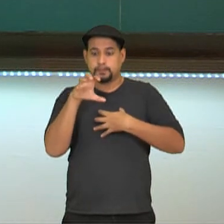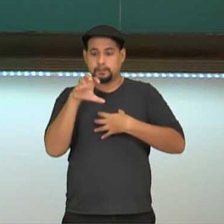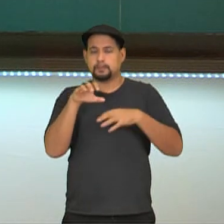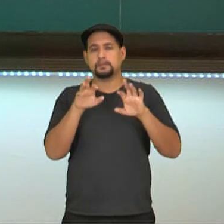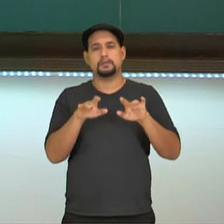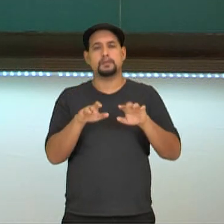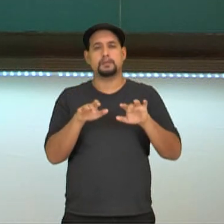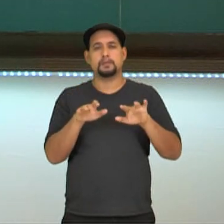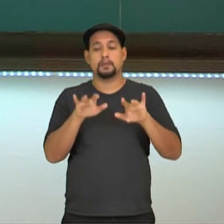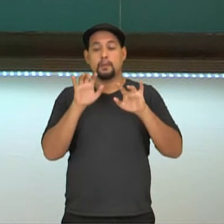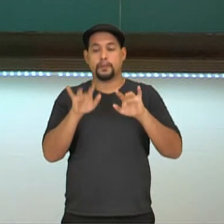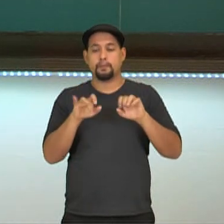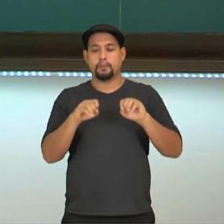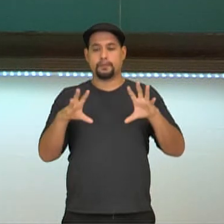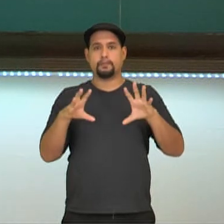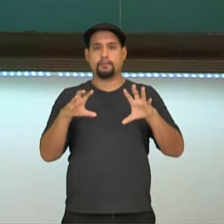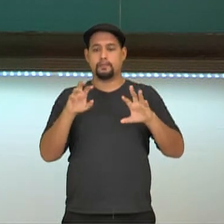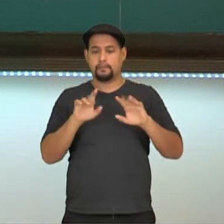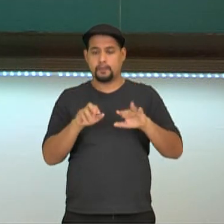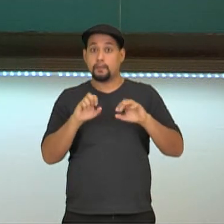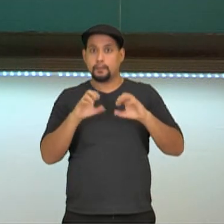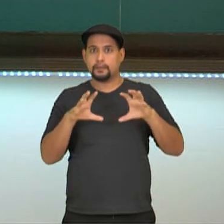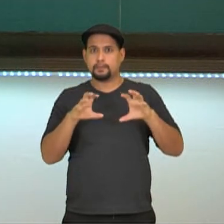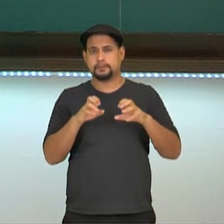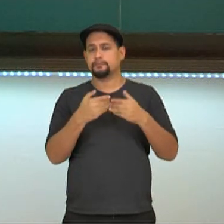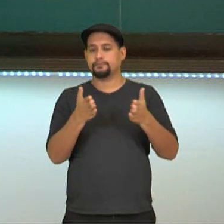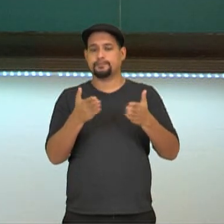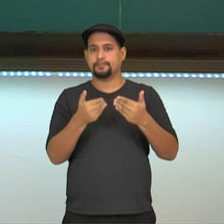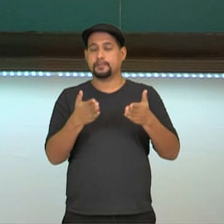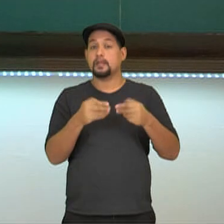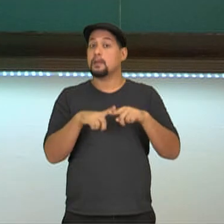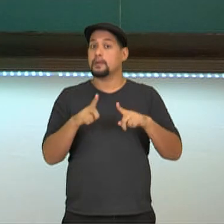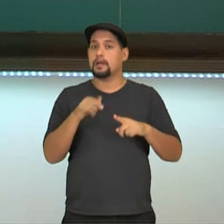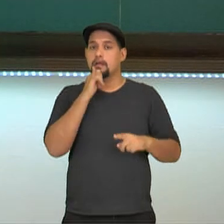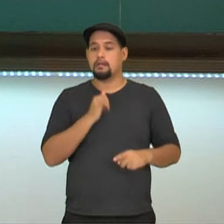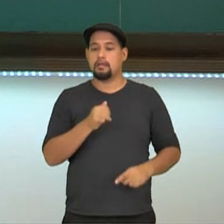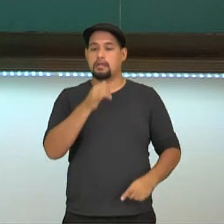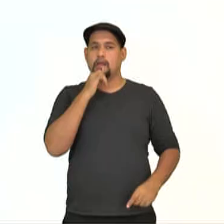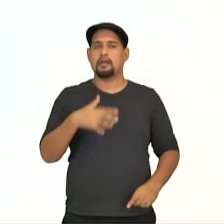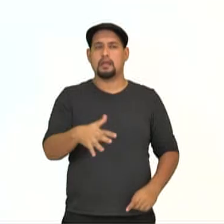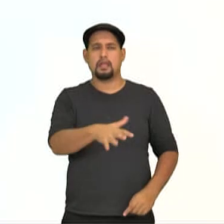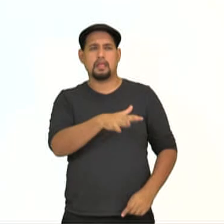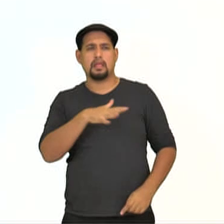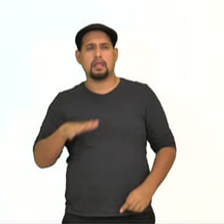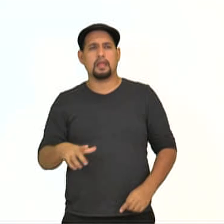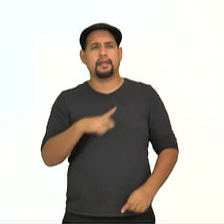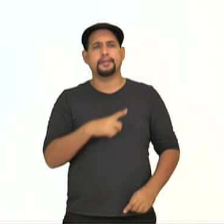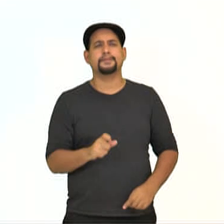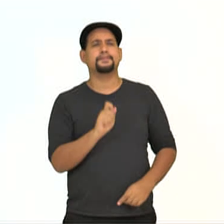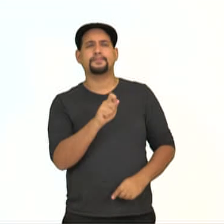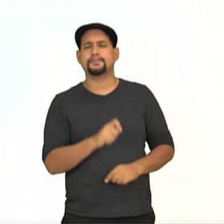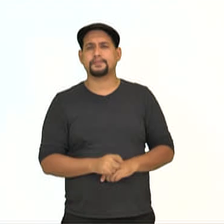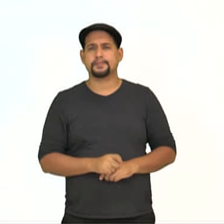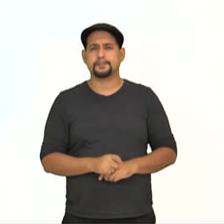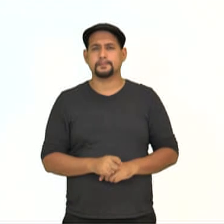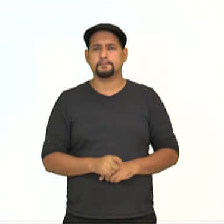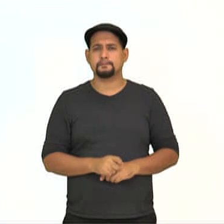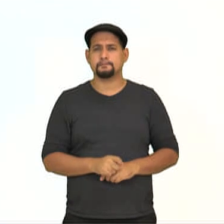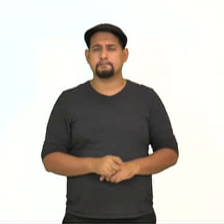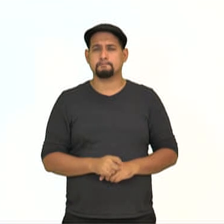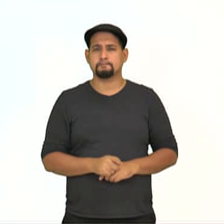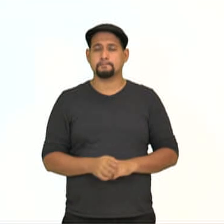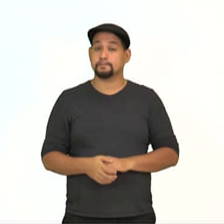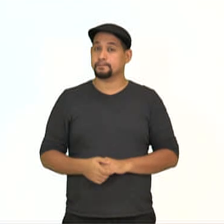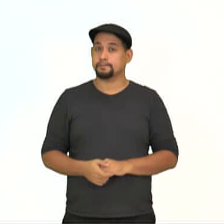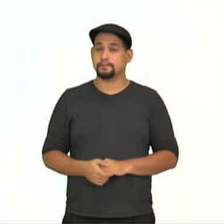quando são acionados pelo campo elétrico, tá? E o campo elétrico, ele tem quais são as características do campo elétrico